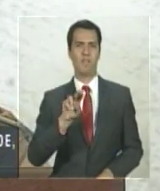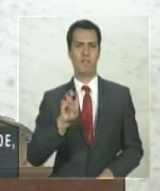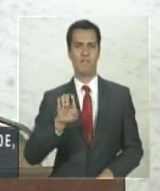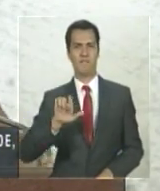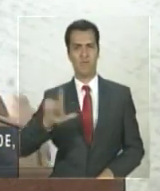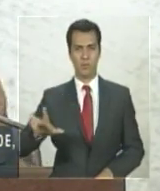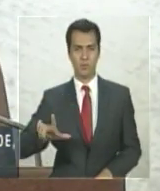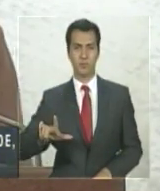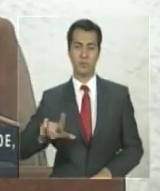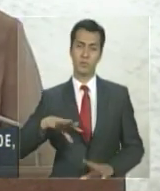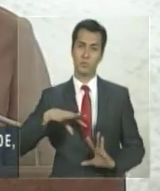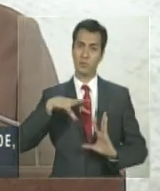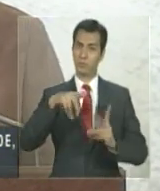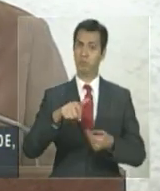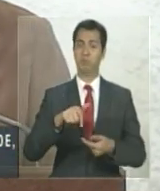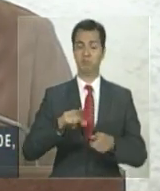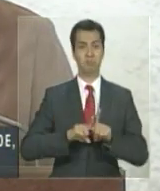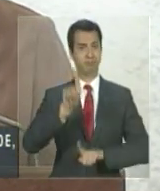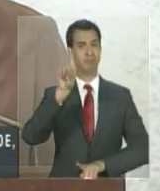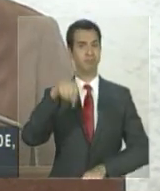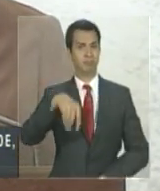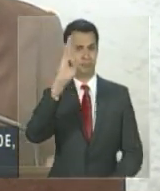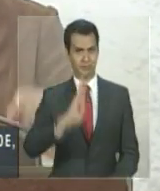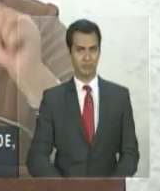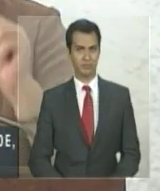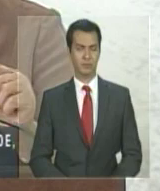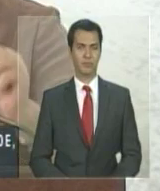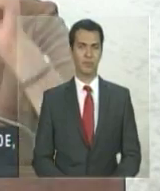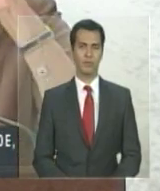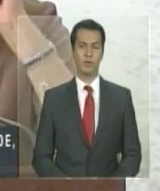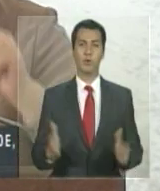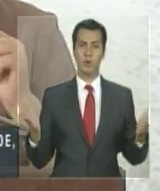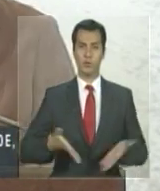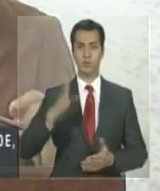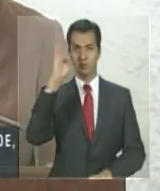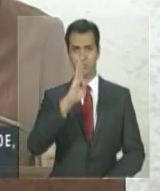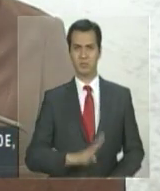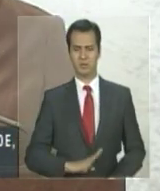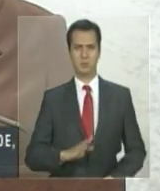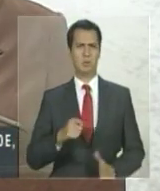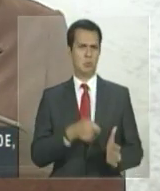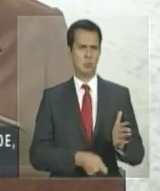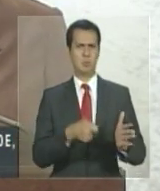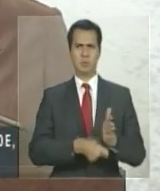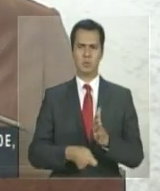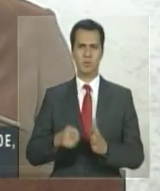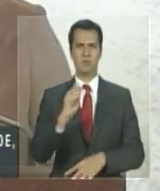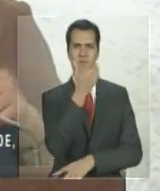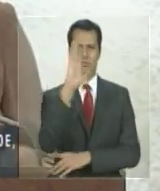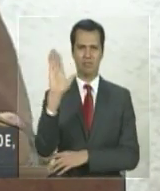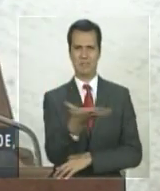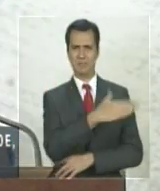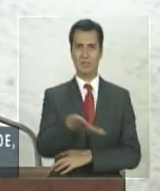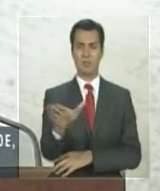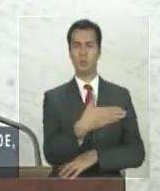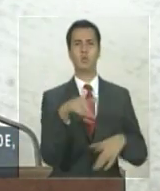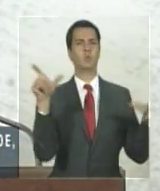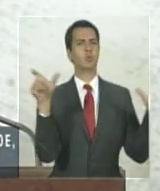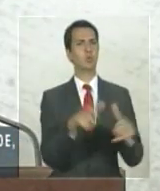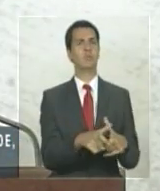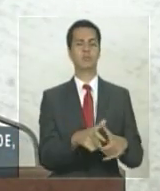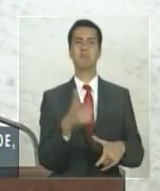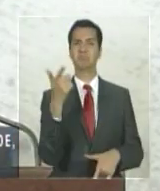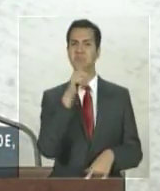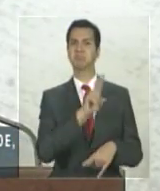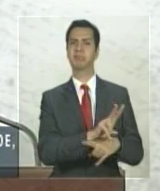planeta. Um país que hoje combate de forma efetiva o desmatamento. Esse país tem